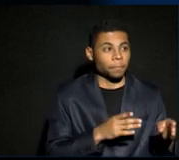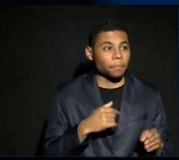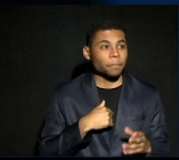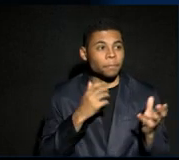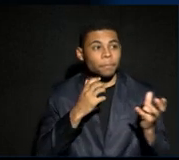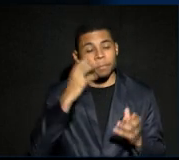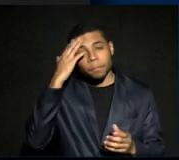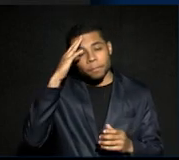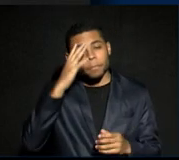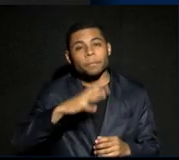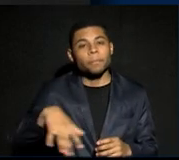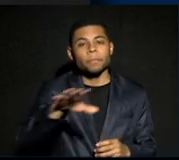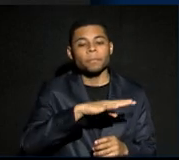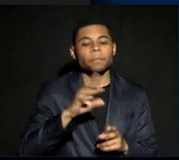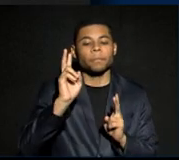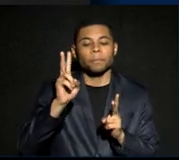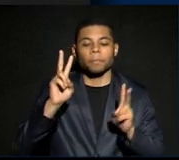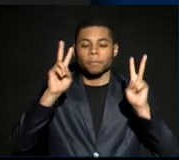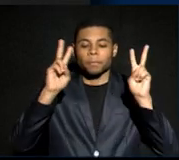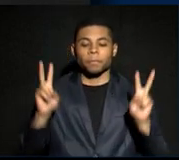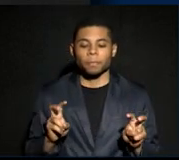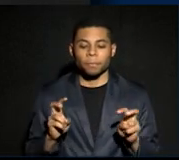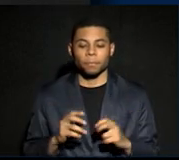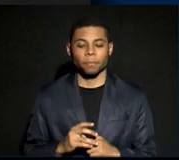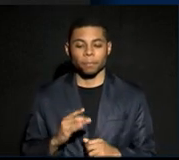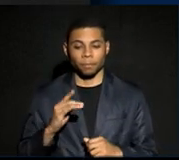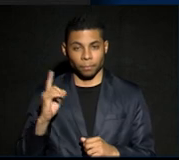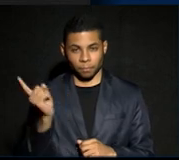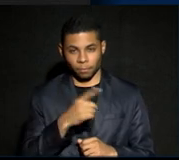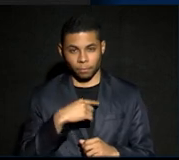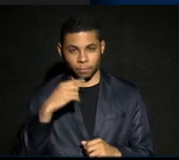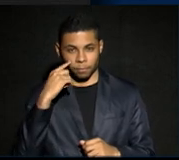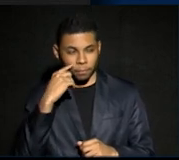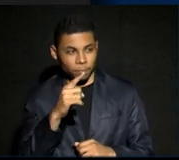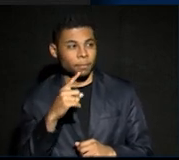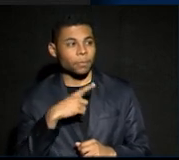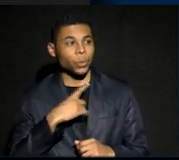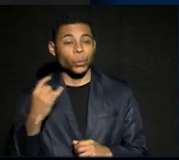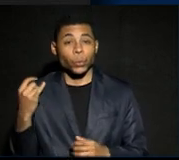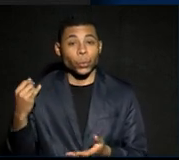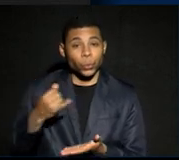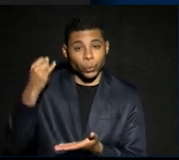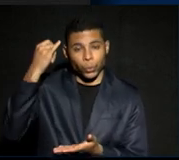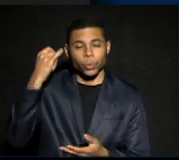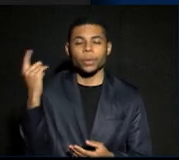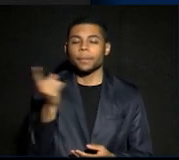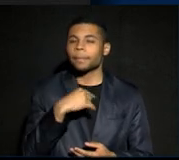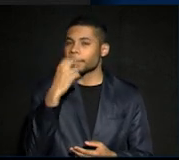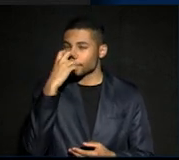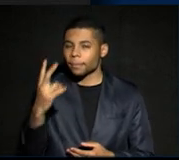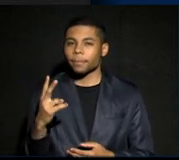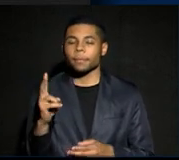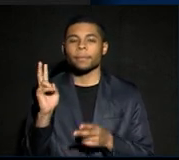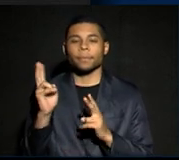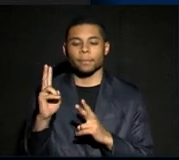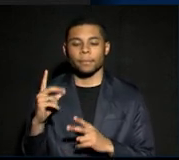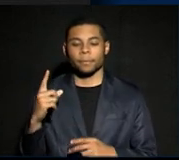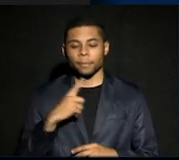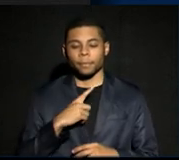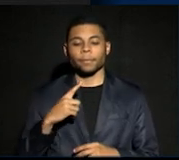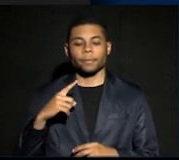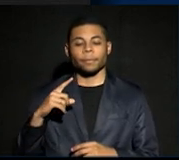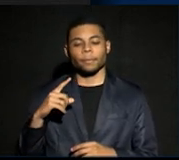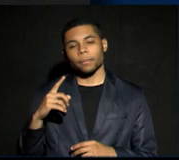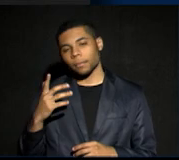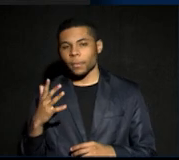queria entender de vocês um pouco sobre, se a gente olhar para a curva de juros, a gente vê que tem um